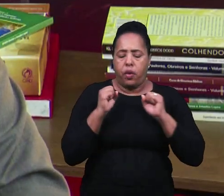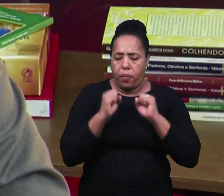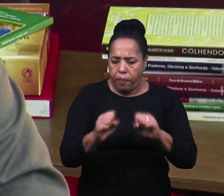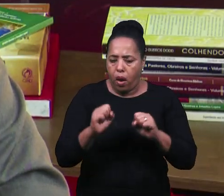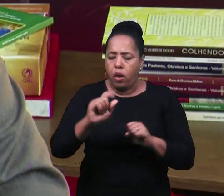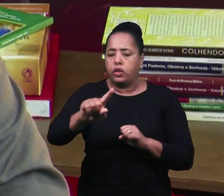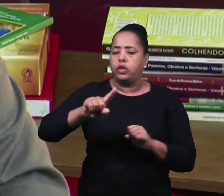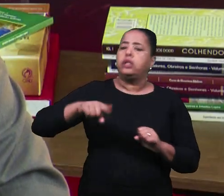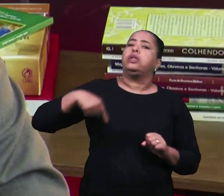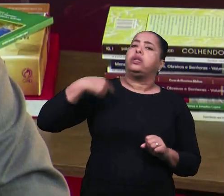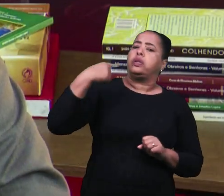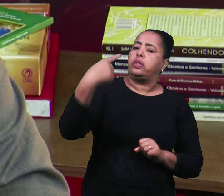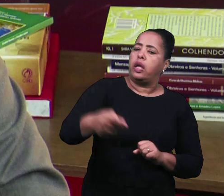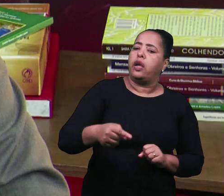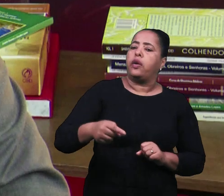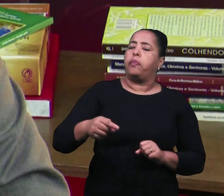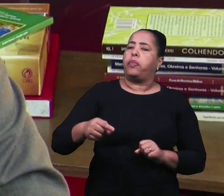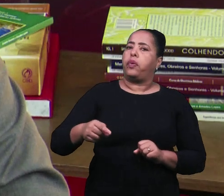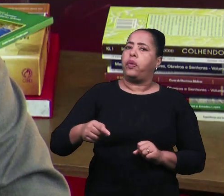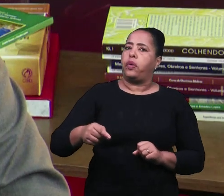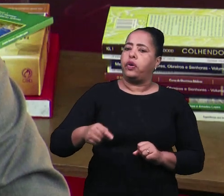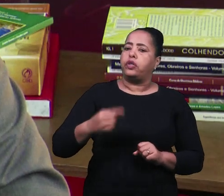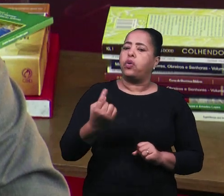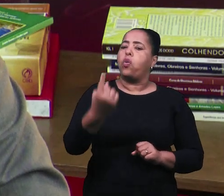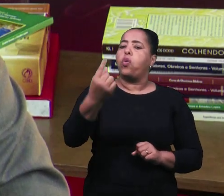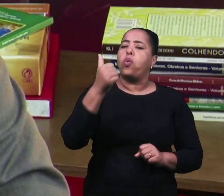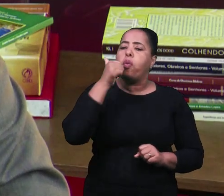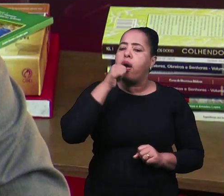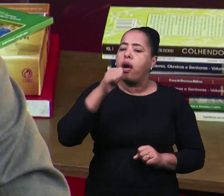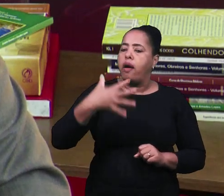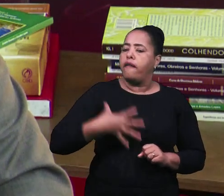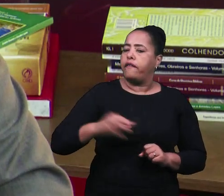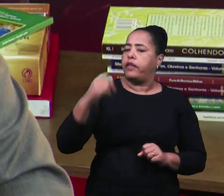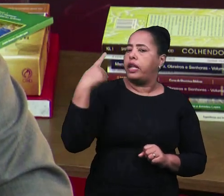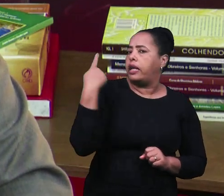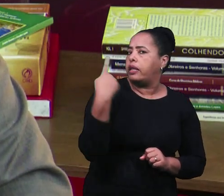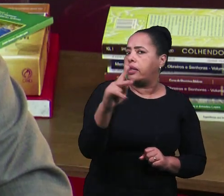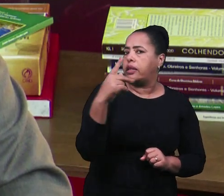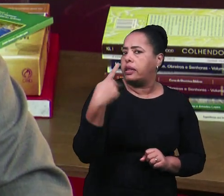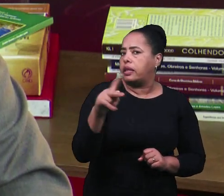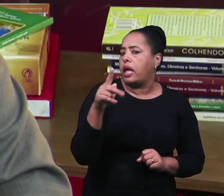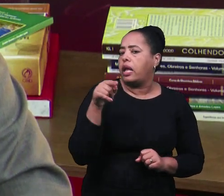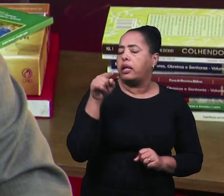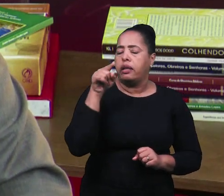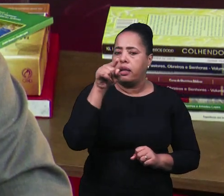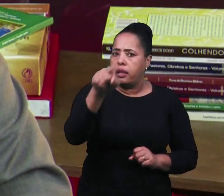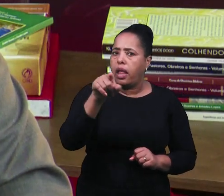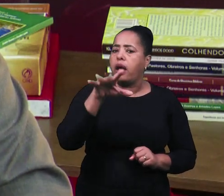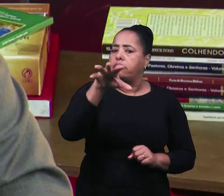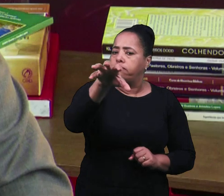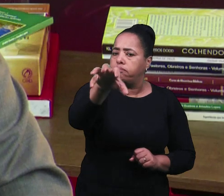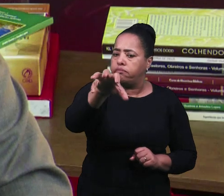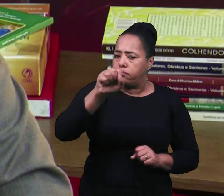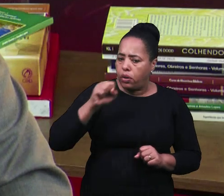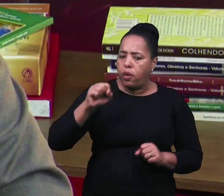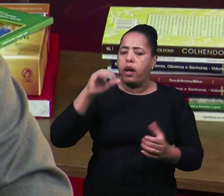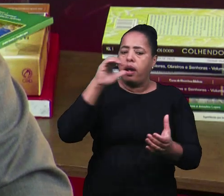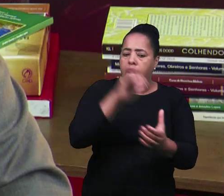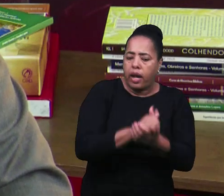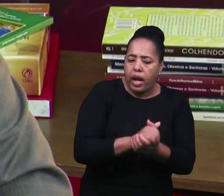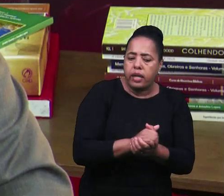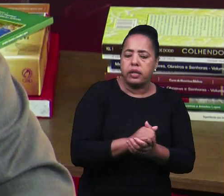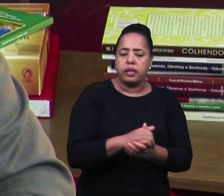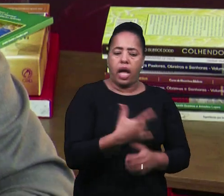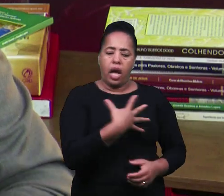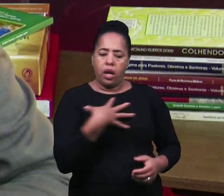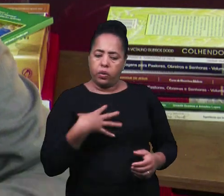mais tarde, uma das filhas, né? Uma das moças ali, para se casar com o seu